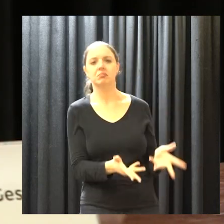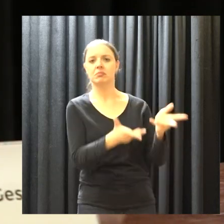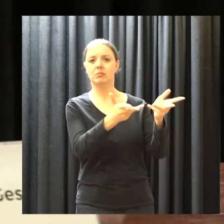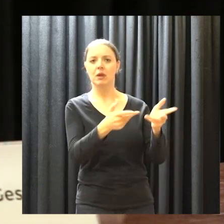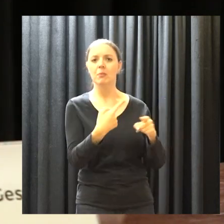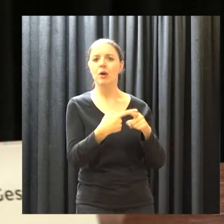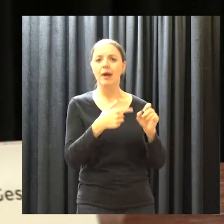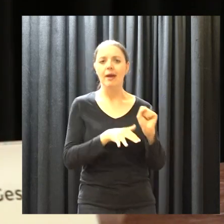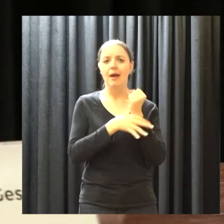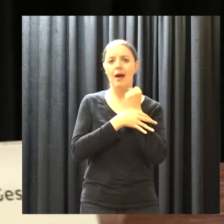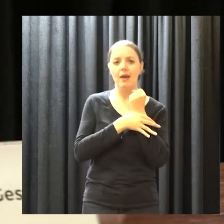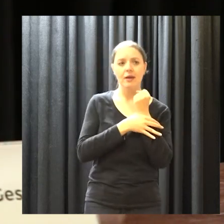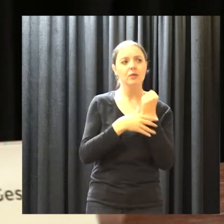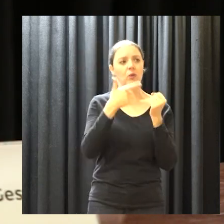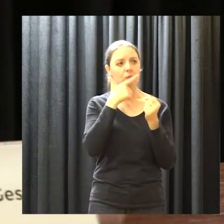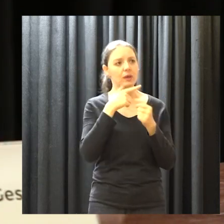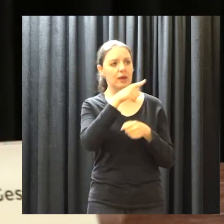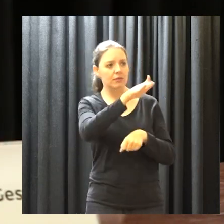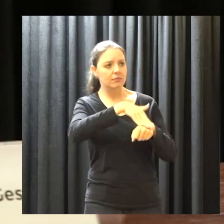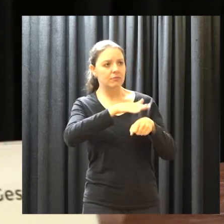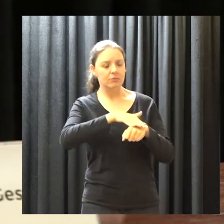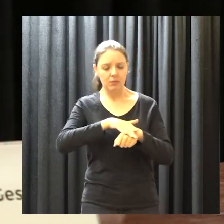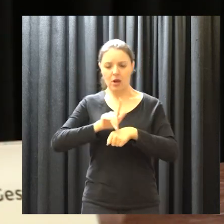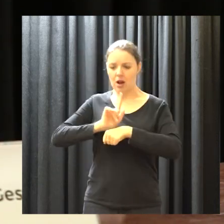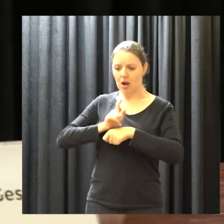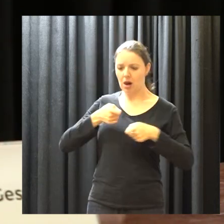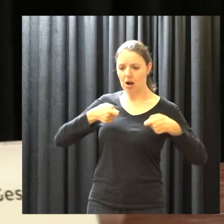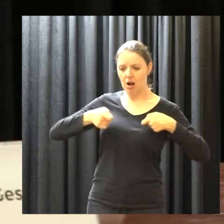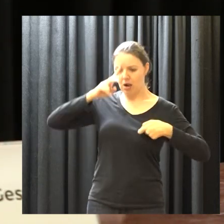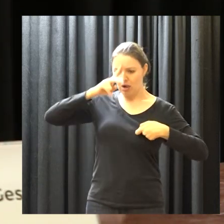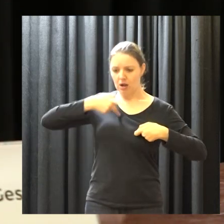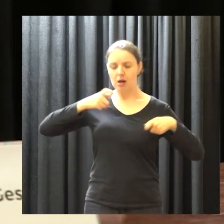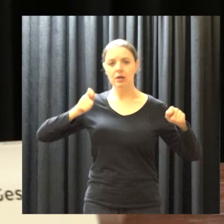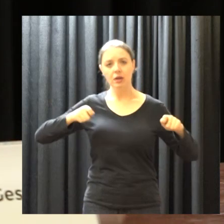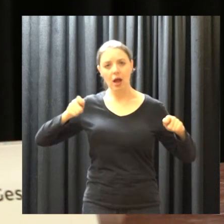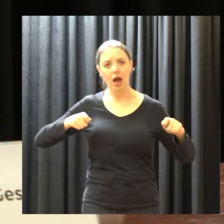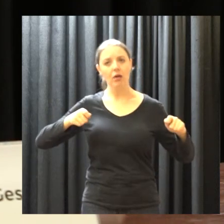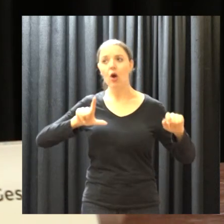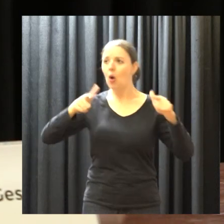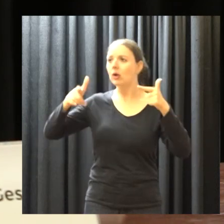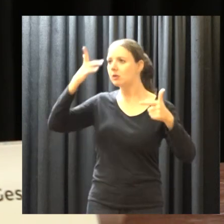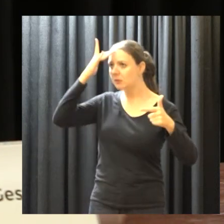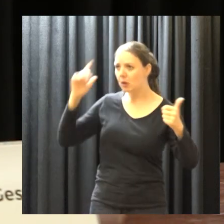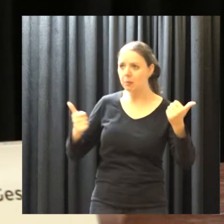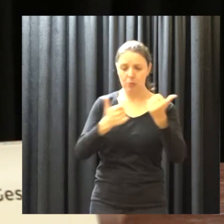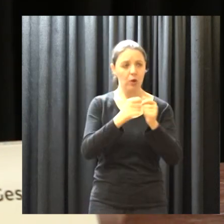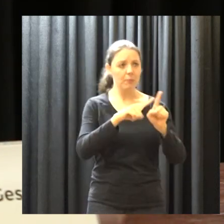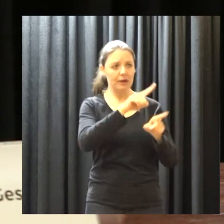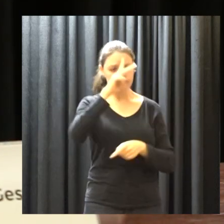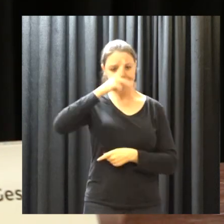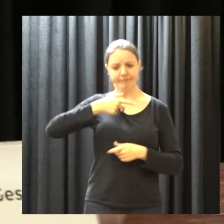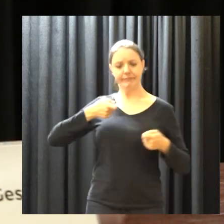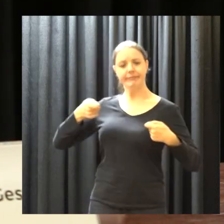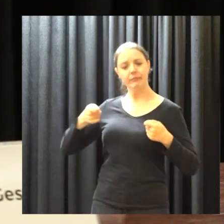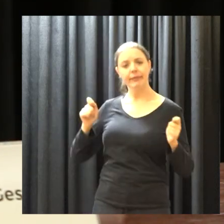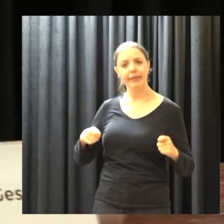elas possam ter agência, mesmo dependendo de outras pessoas para atividades da vida cotidiana. Por fim,